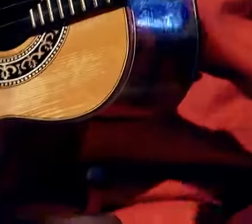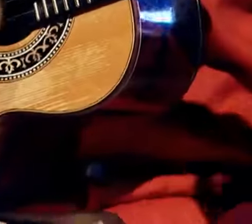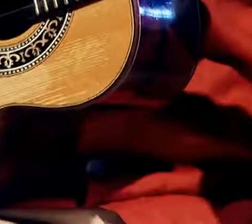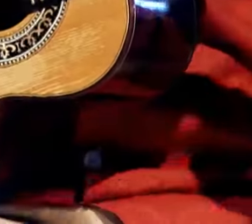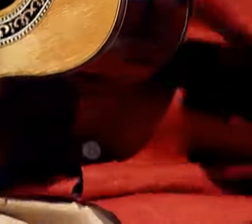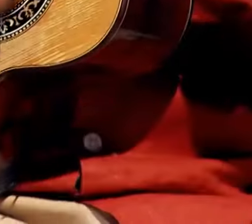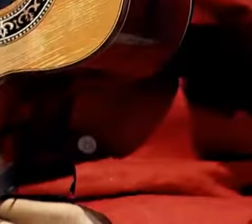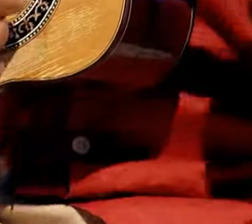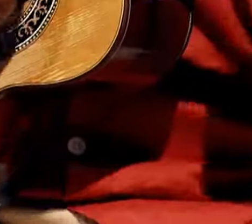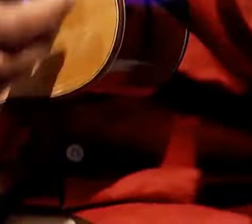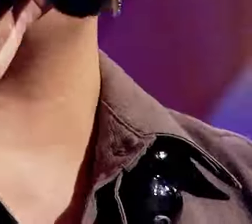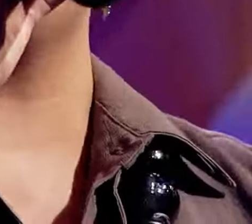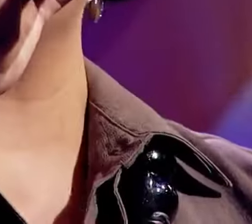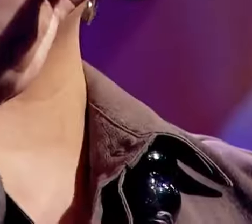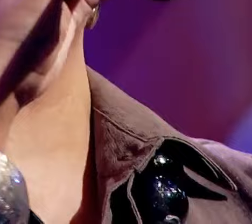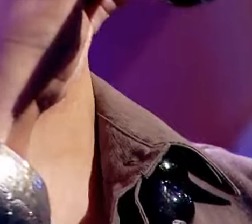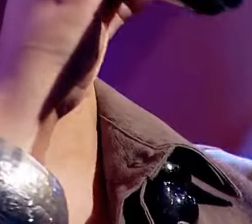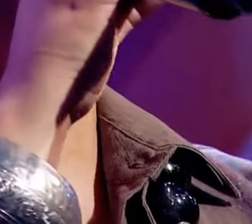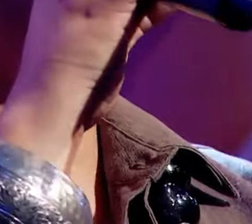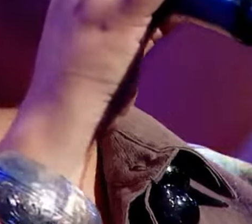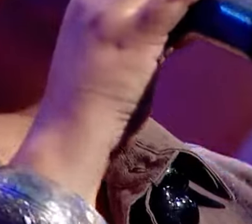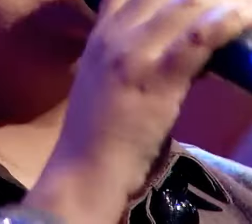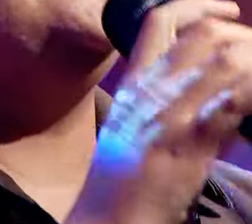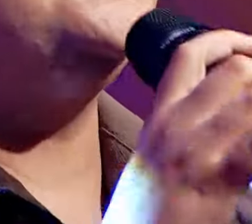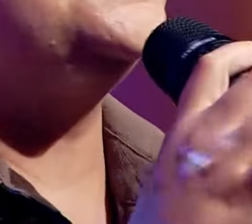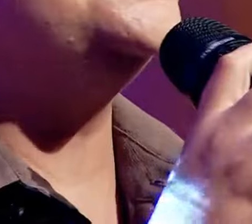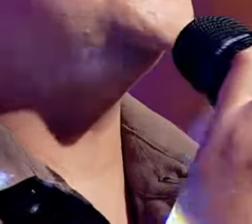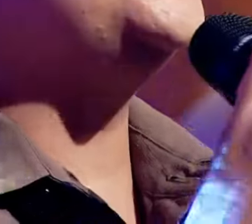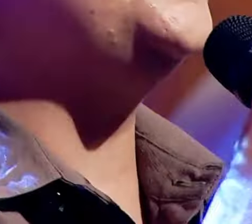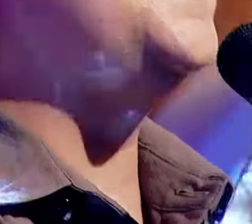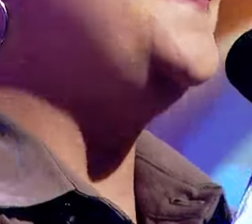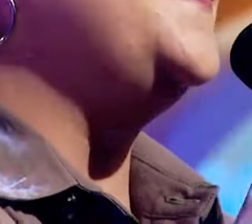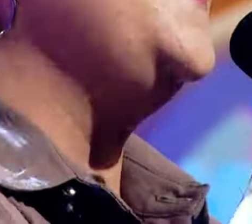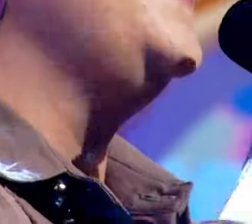Valeu, zumbi. Valeu, zumbi.